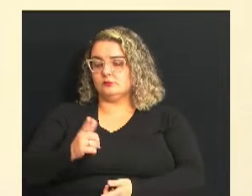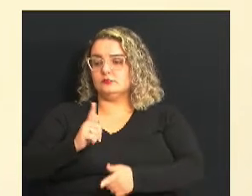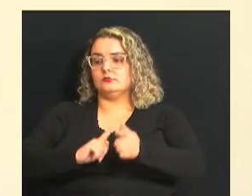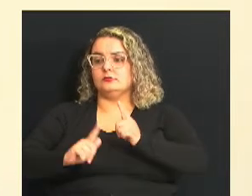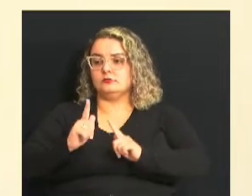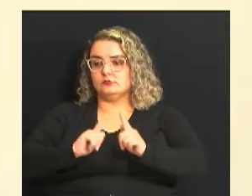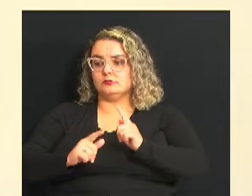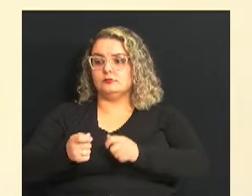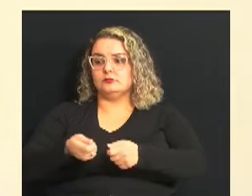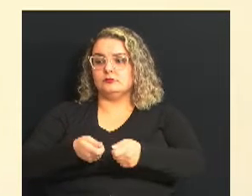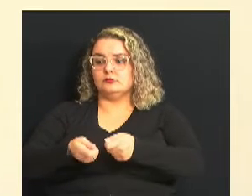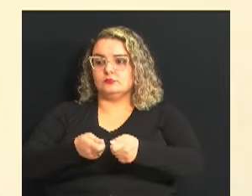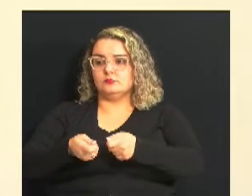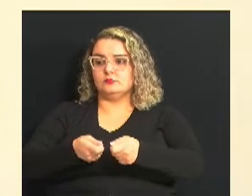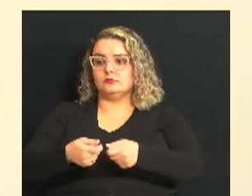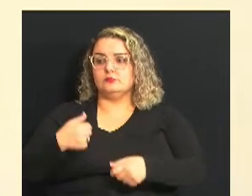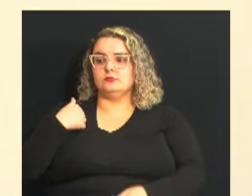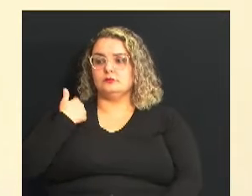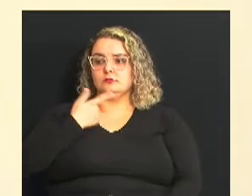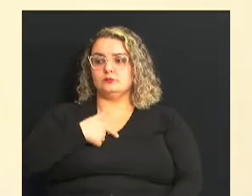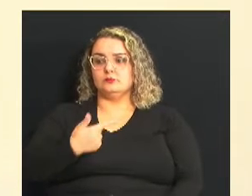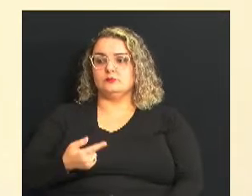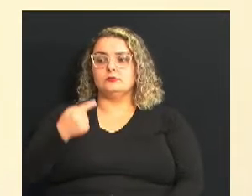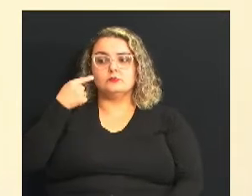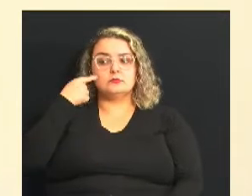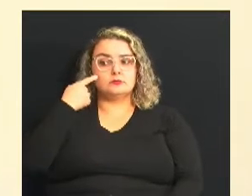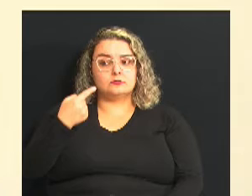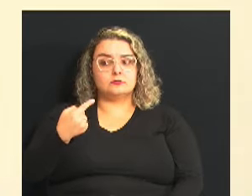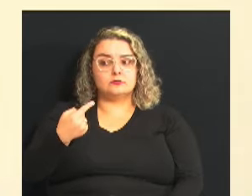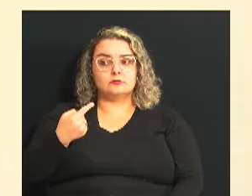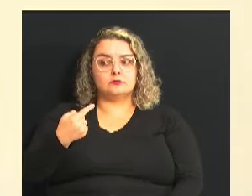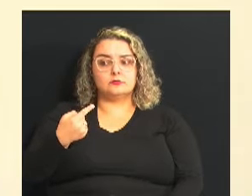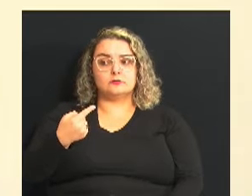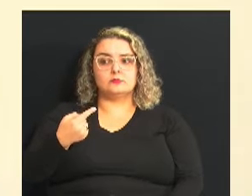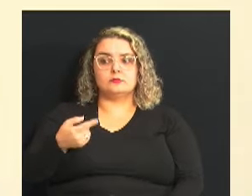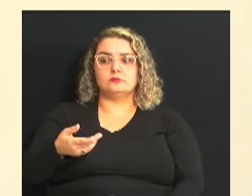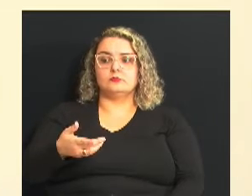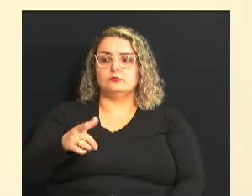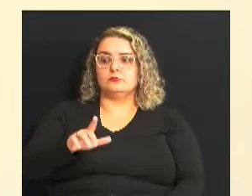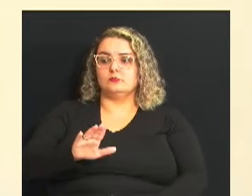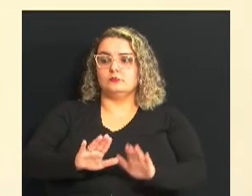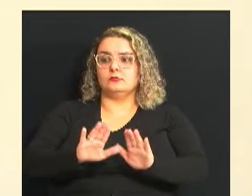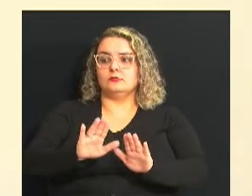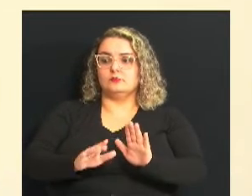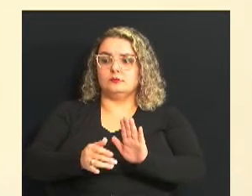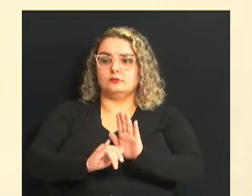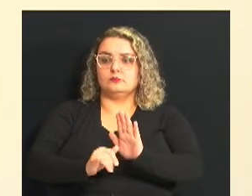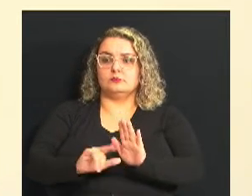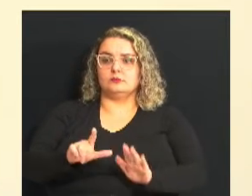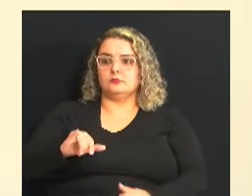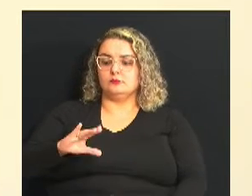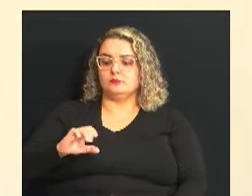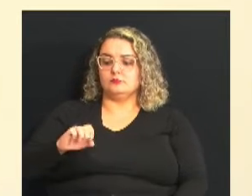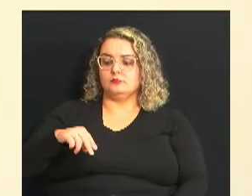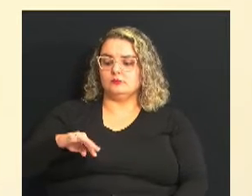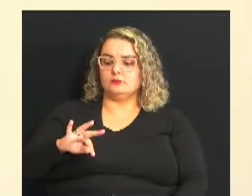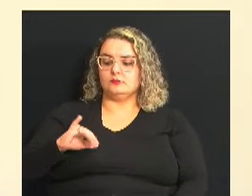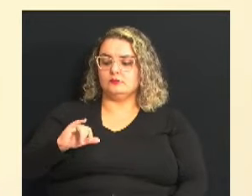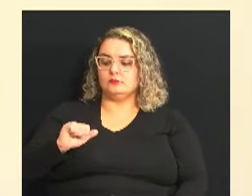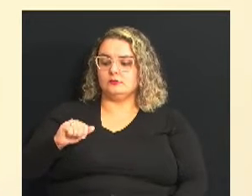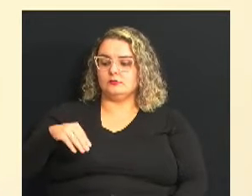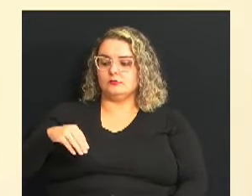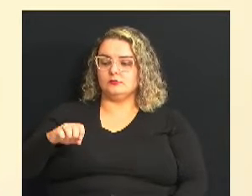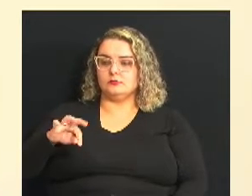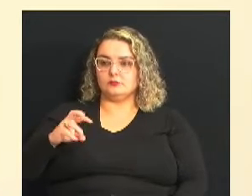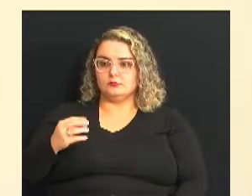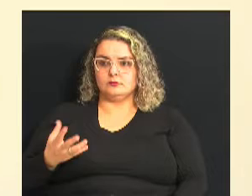né? Imagine se tivéssemos que gastar com licenciamento hoje, antivírus, pacote Office, para